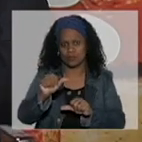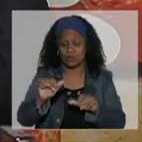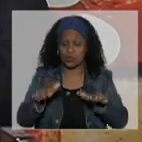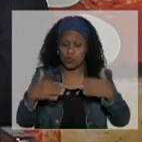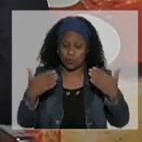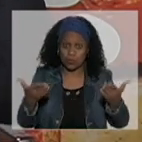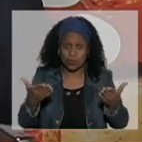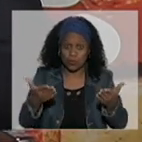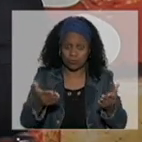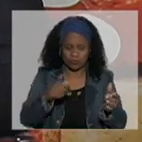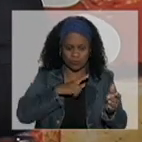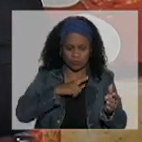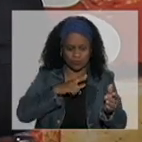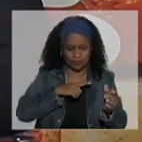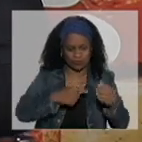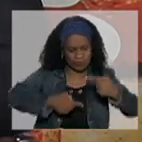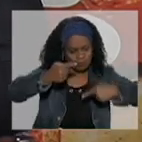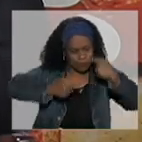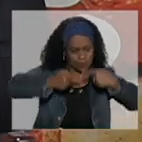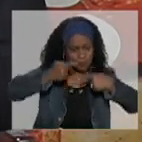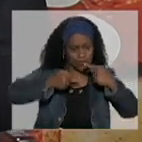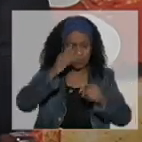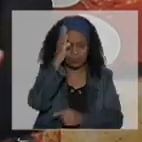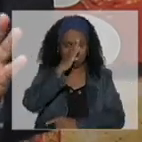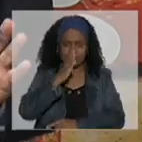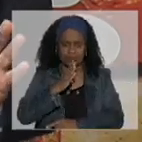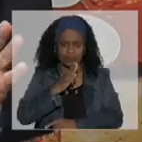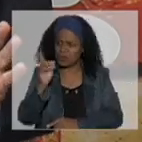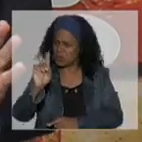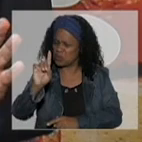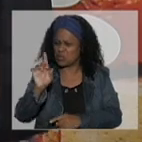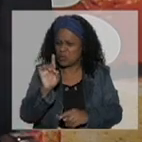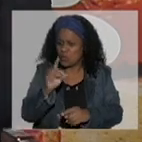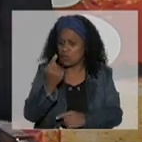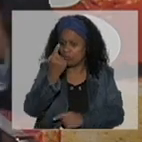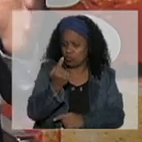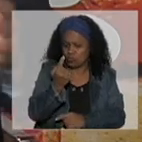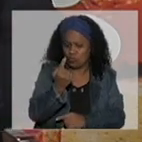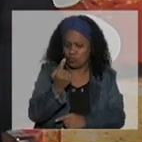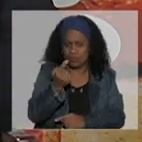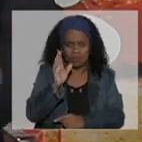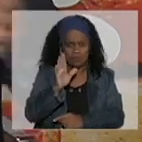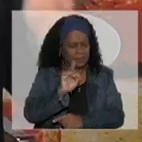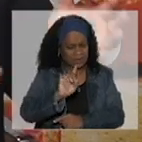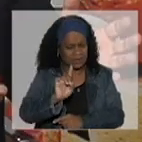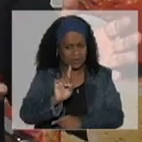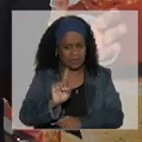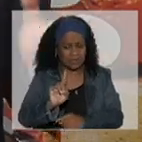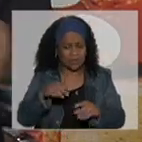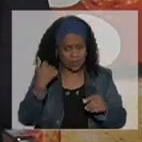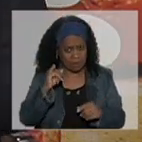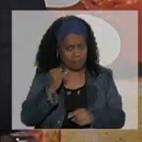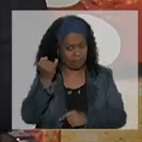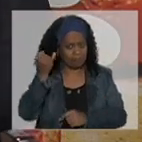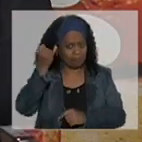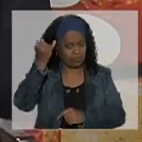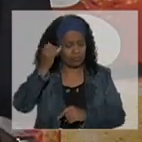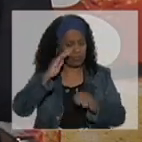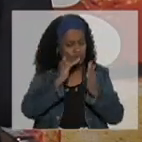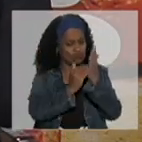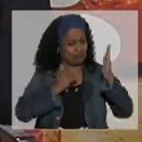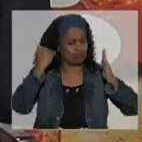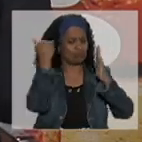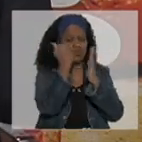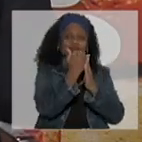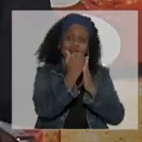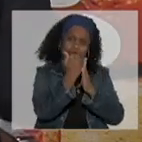meu ver instalando um novo ciclo político no brasil eu estou pensando em parte do seu salário claro que partidos comprometidos com essa agenda são importantes mas